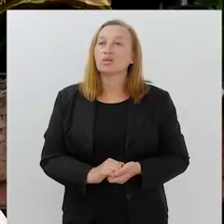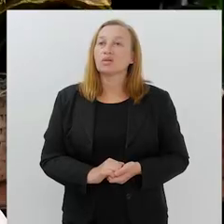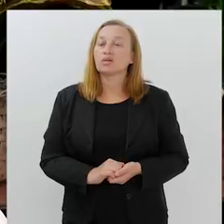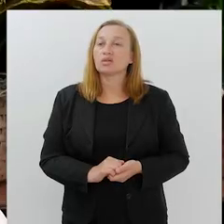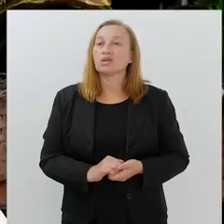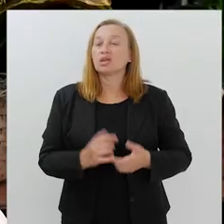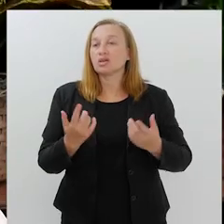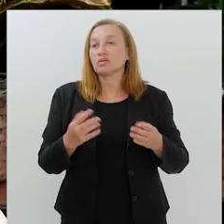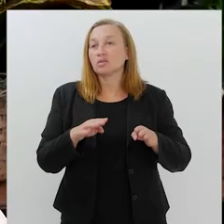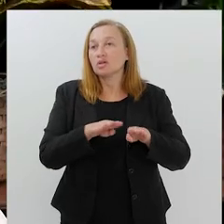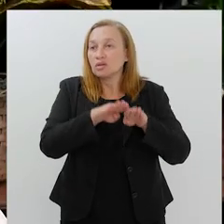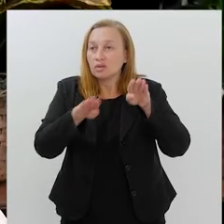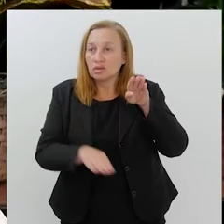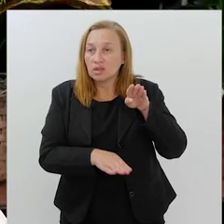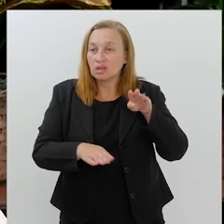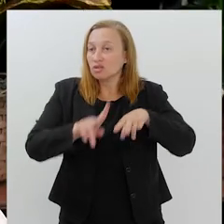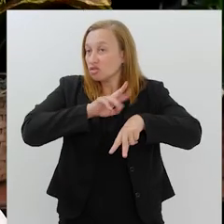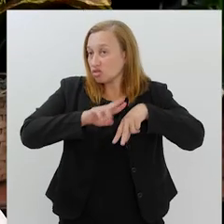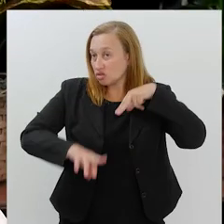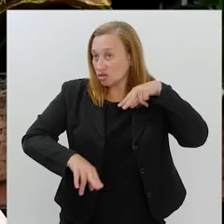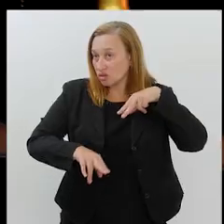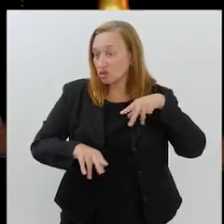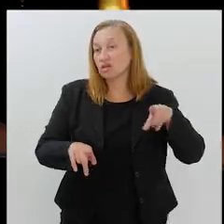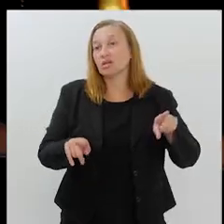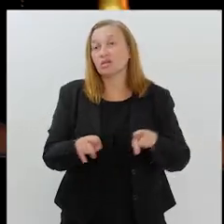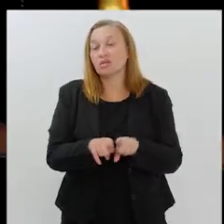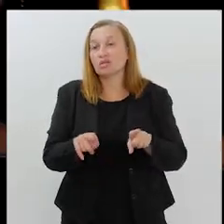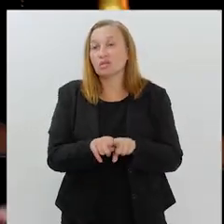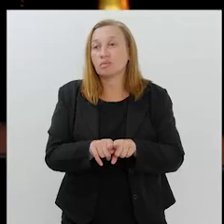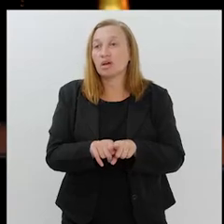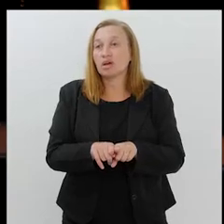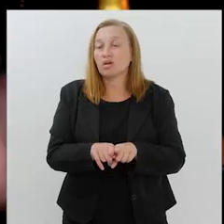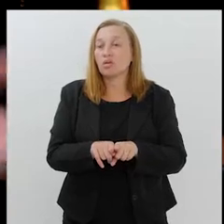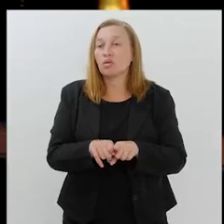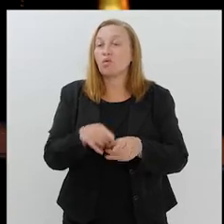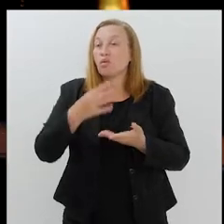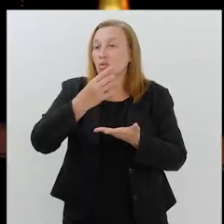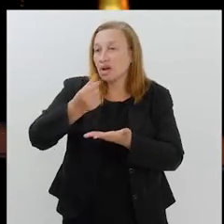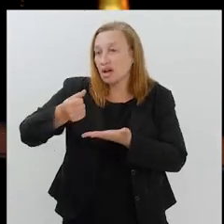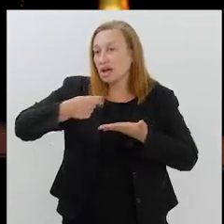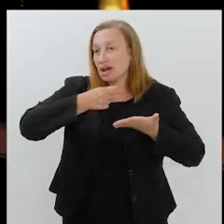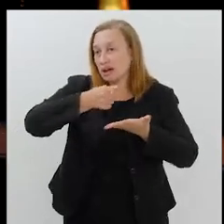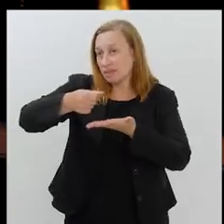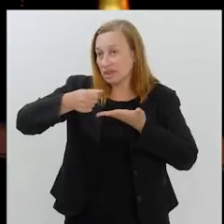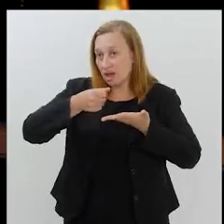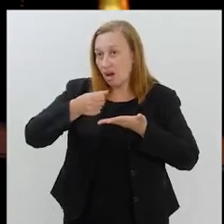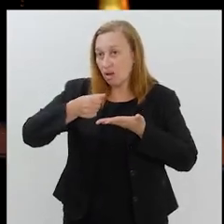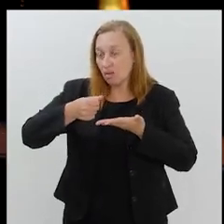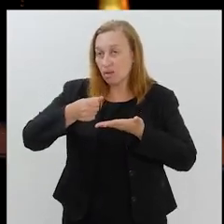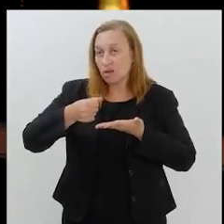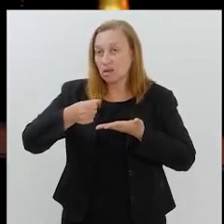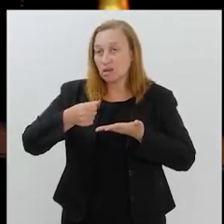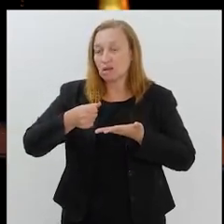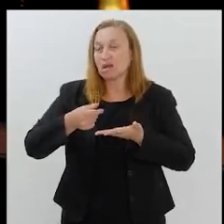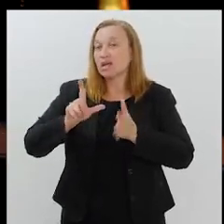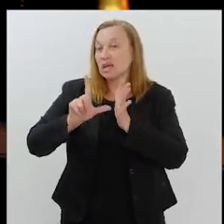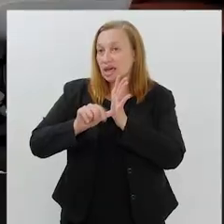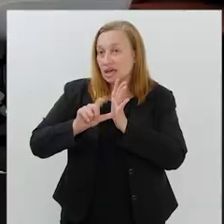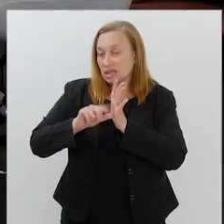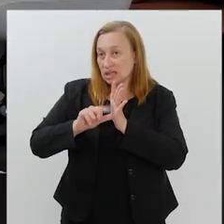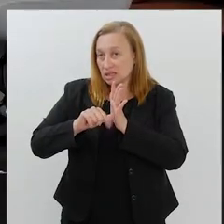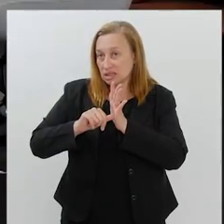do enfrentamento da inequidade de gênero com o enfrentamento da forma pelo menos Como o capital da sua maneira